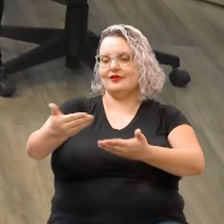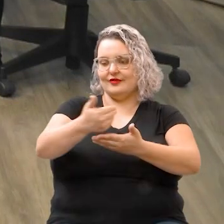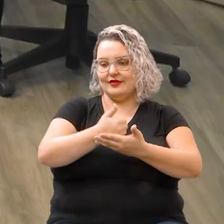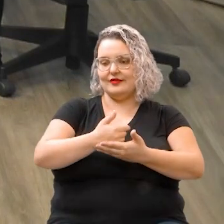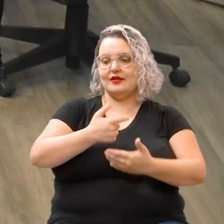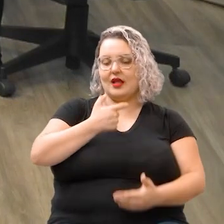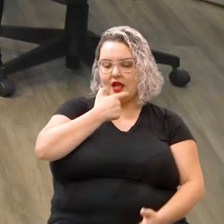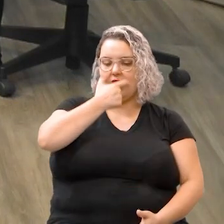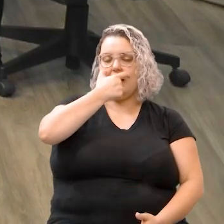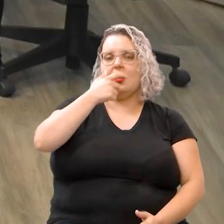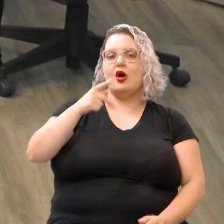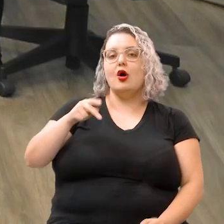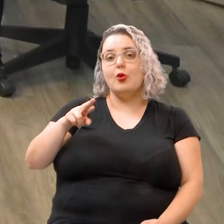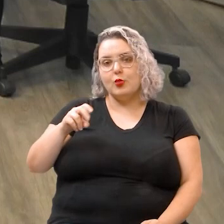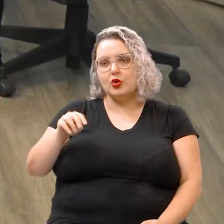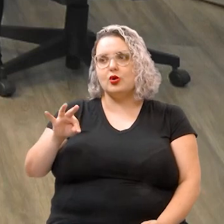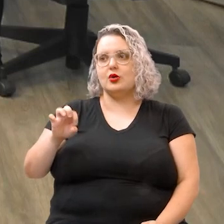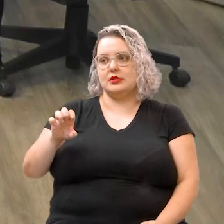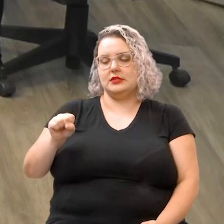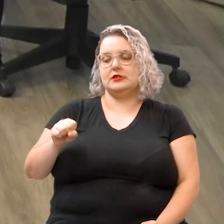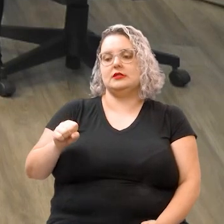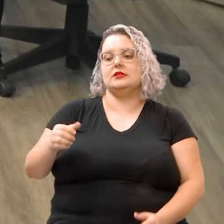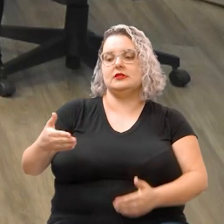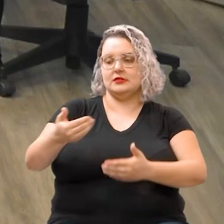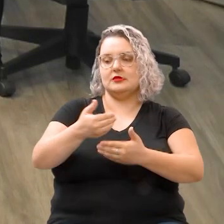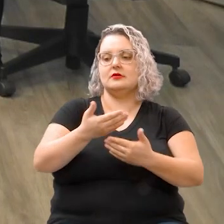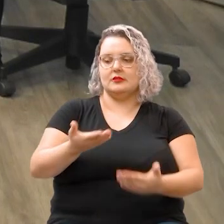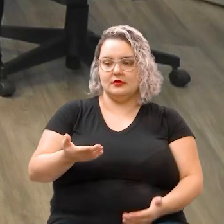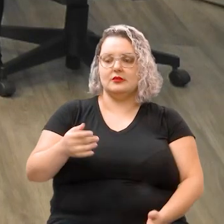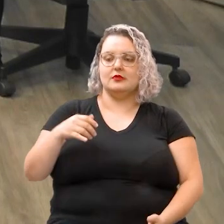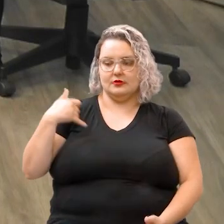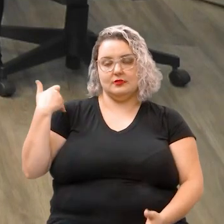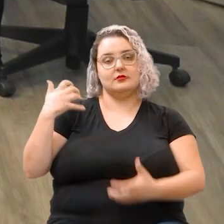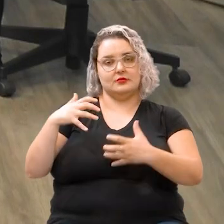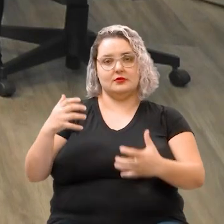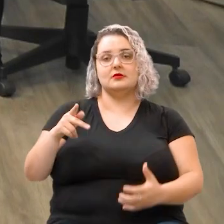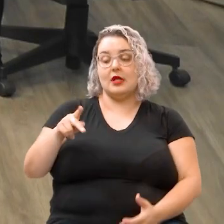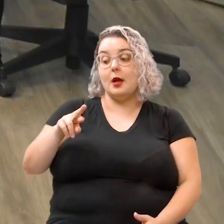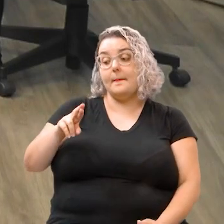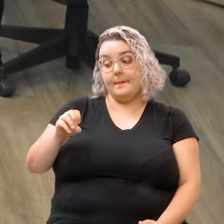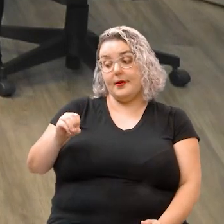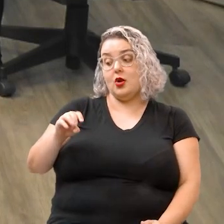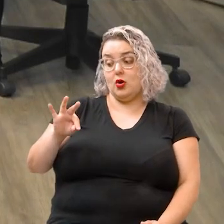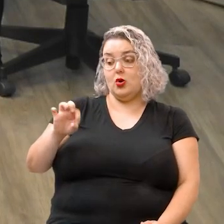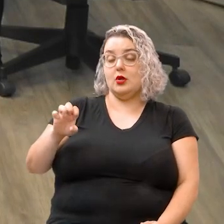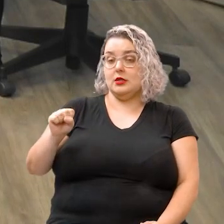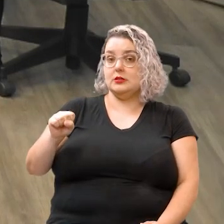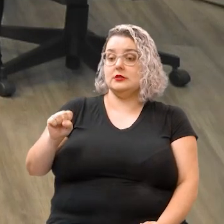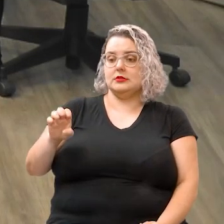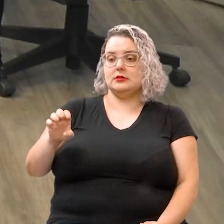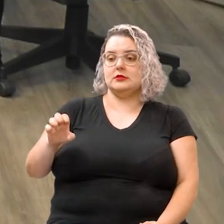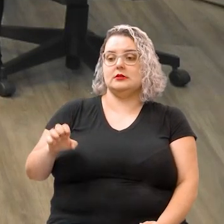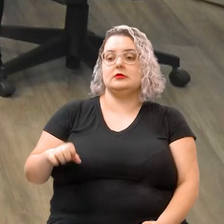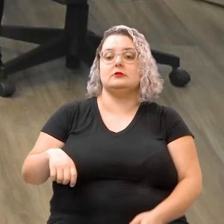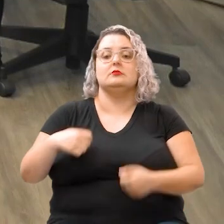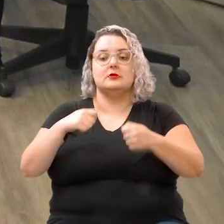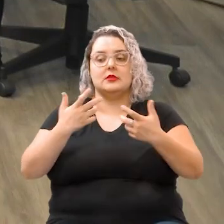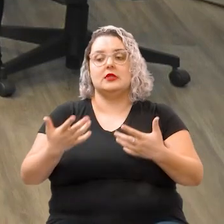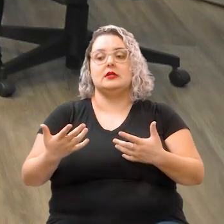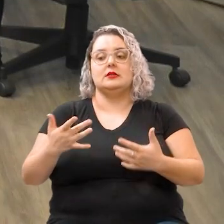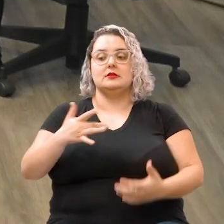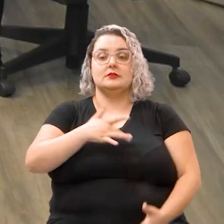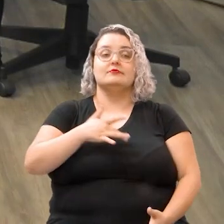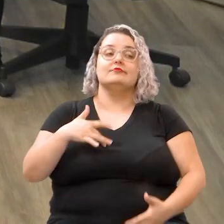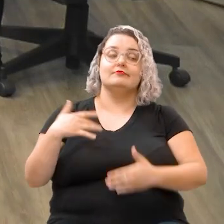prótese dentária, né? Sim. A gente acolhe muito os idosos na prótese, porque eles têm aí essa necessidade de saúde